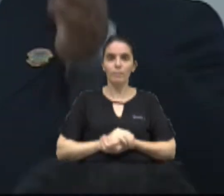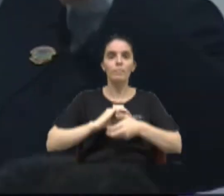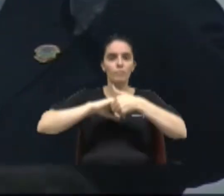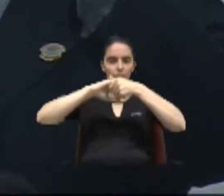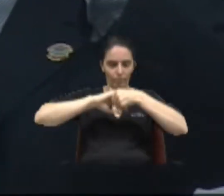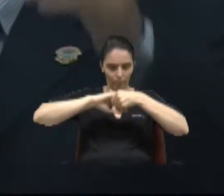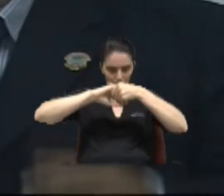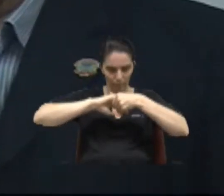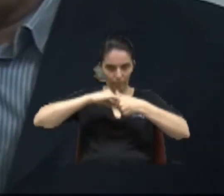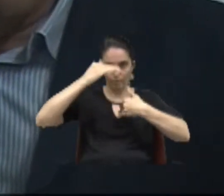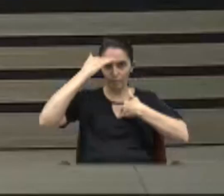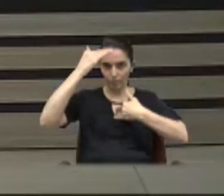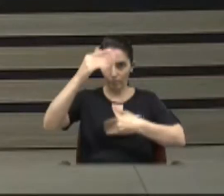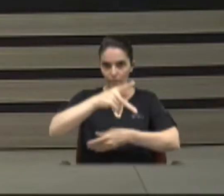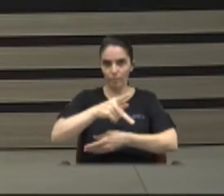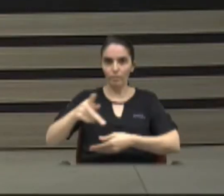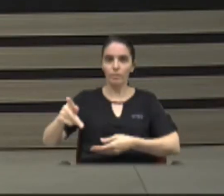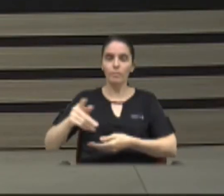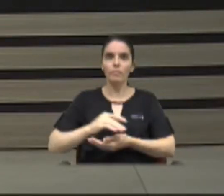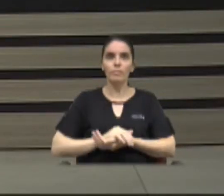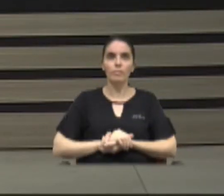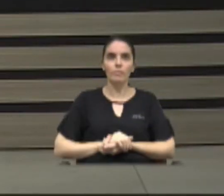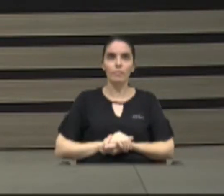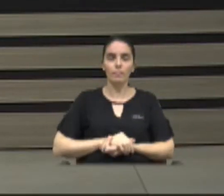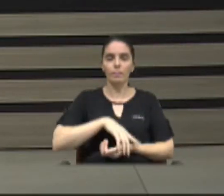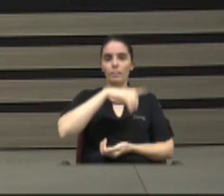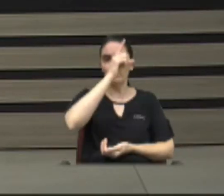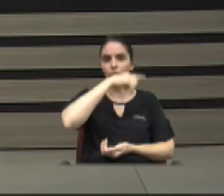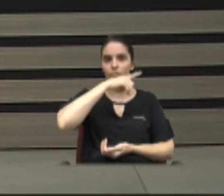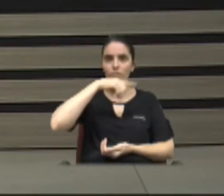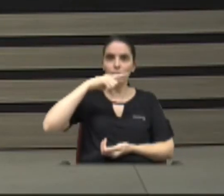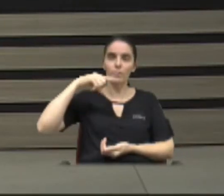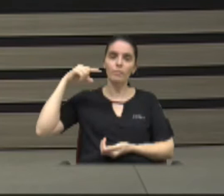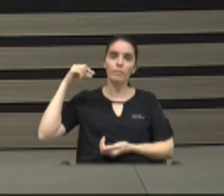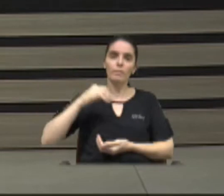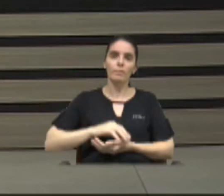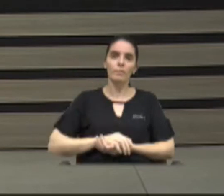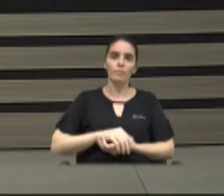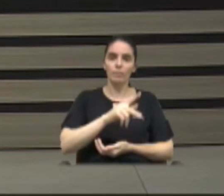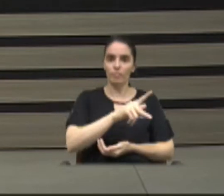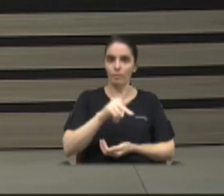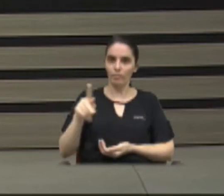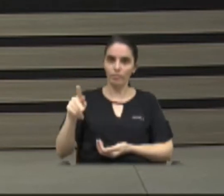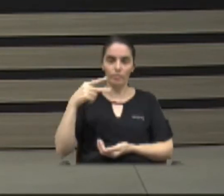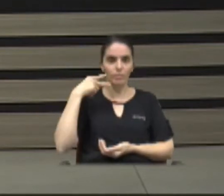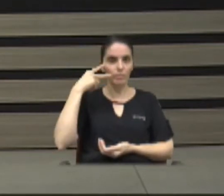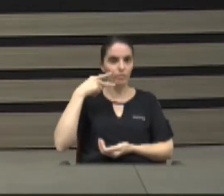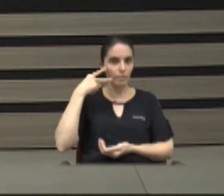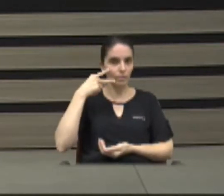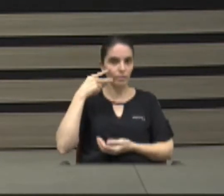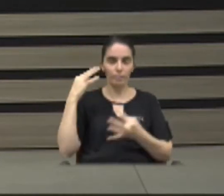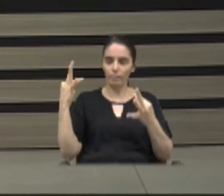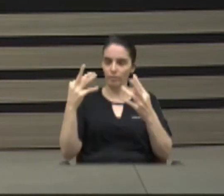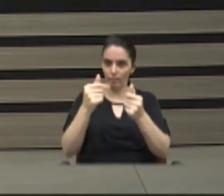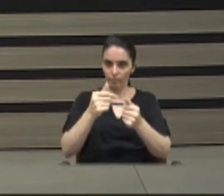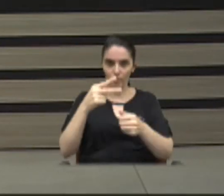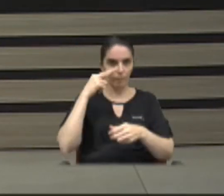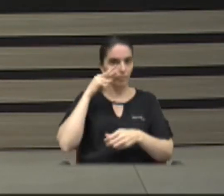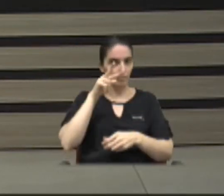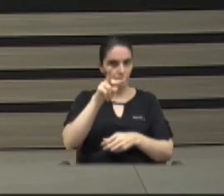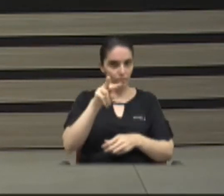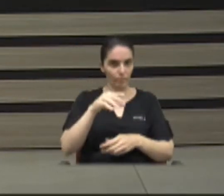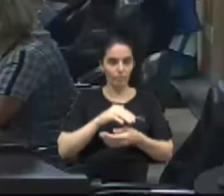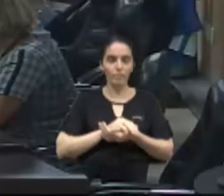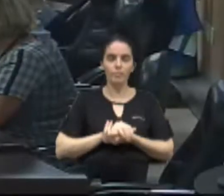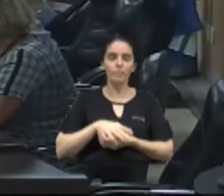Parabéns. Obrigado, presidente. Mayra Costa. Senhor presidente, nobres colegas, a todos que nos assistem e nos